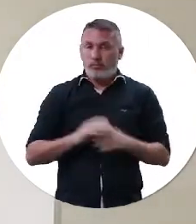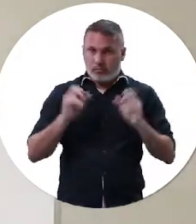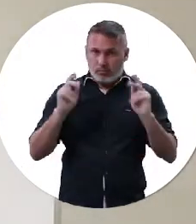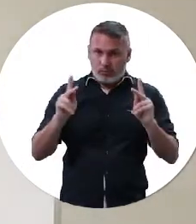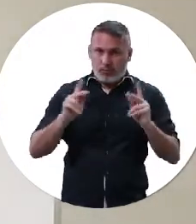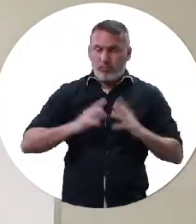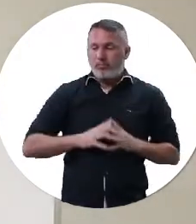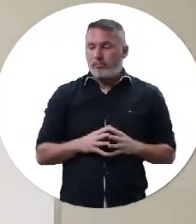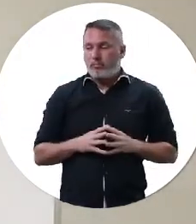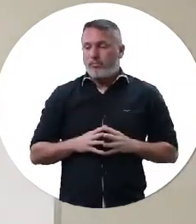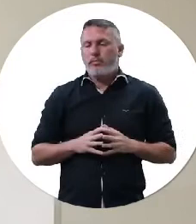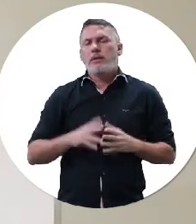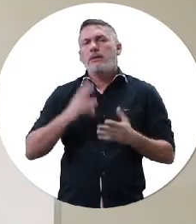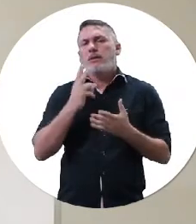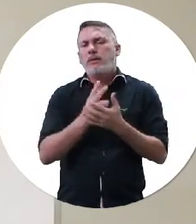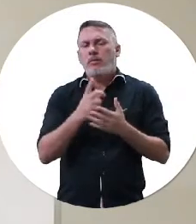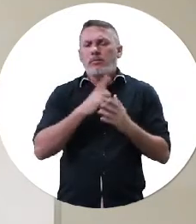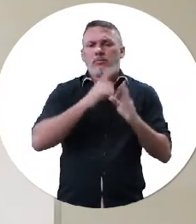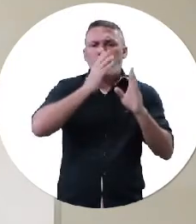geral. Certo?